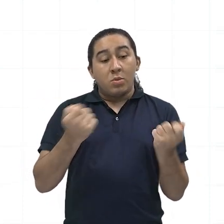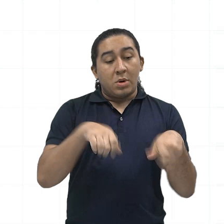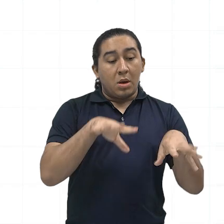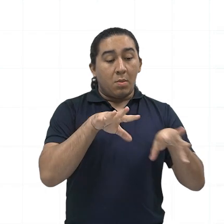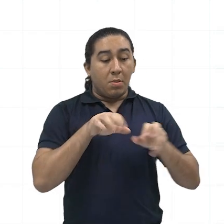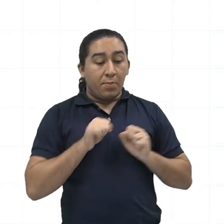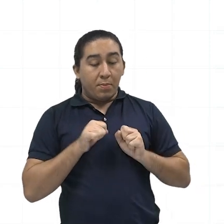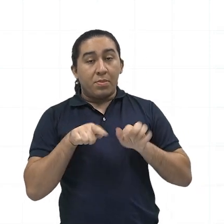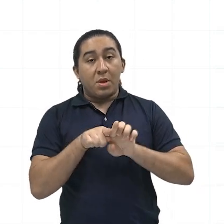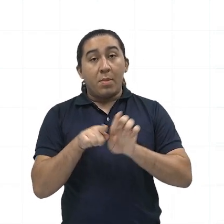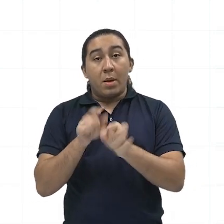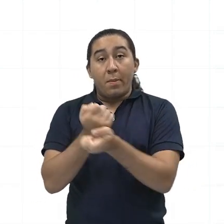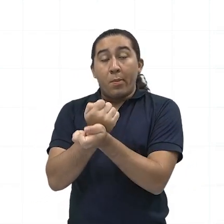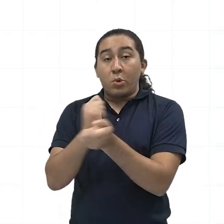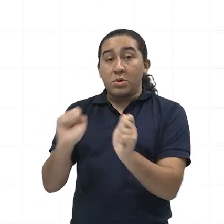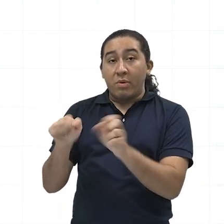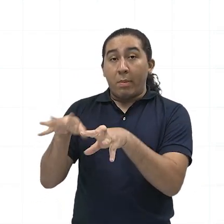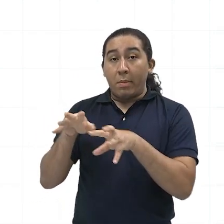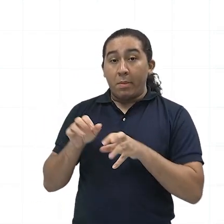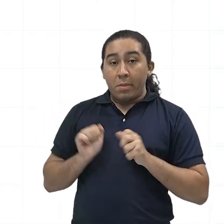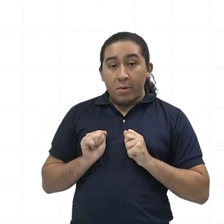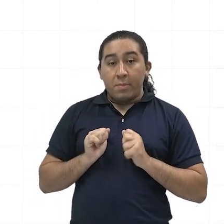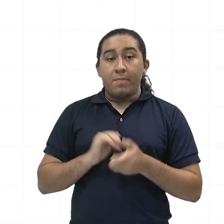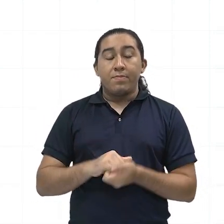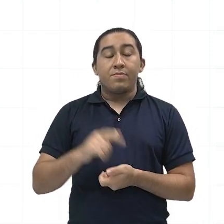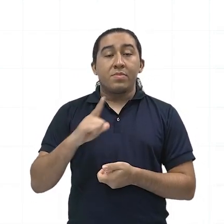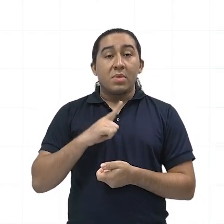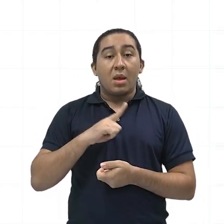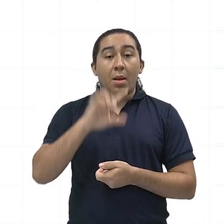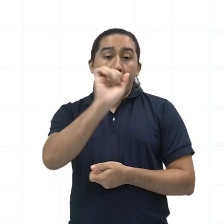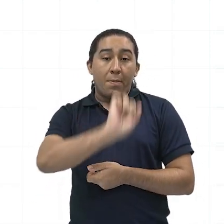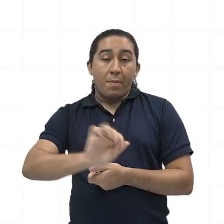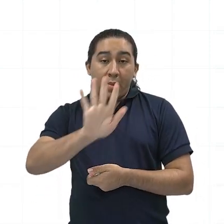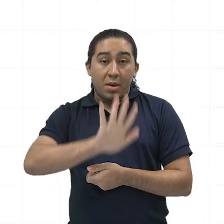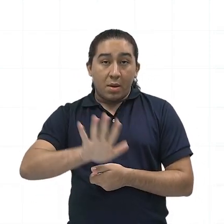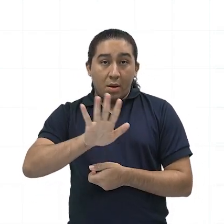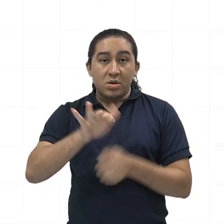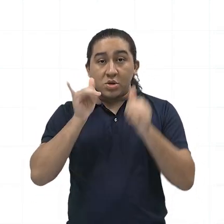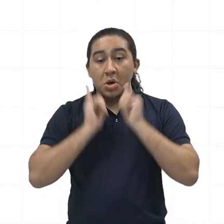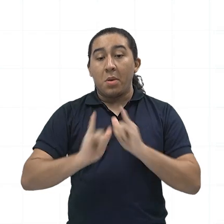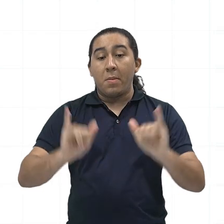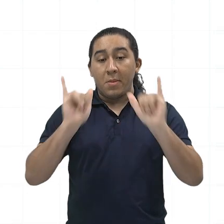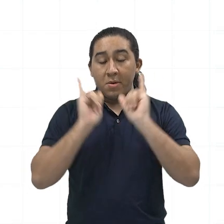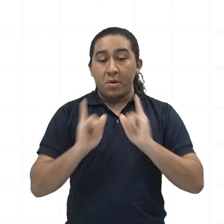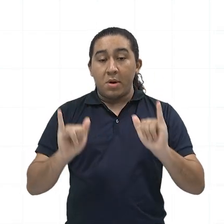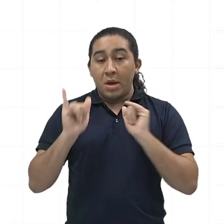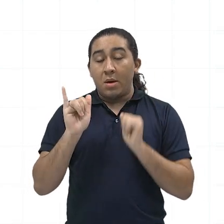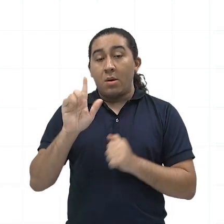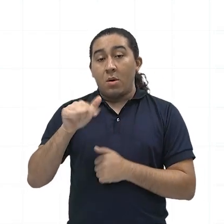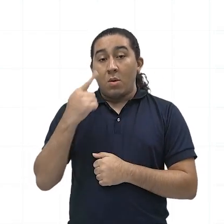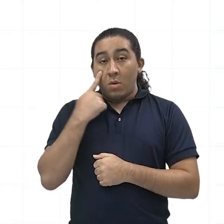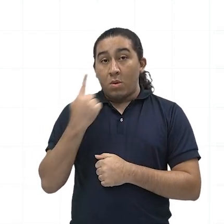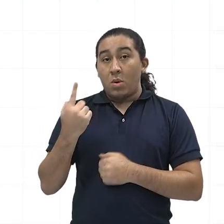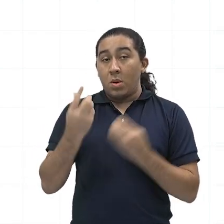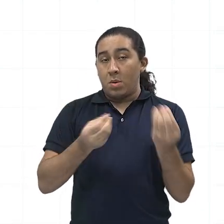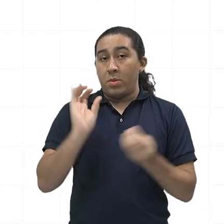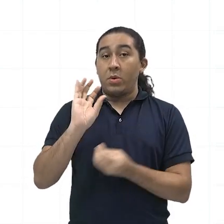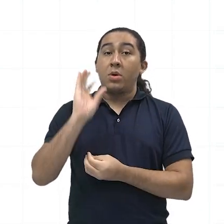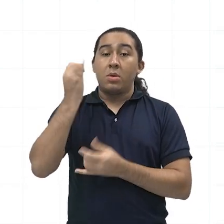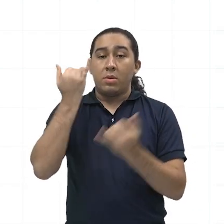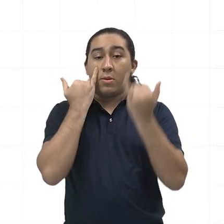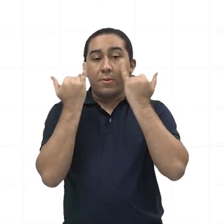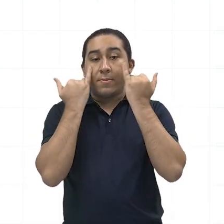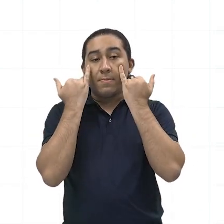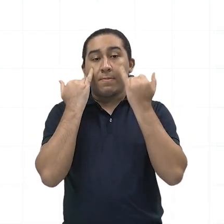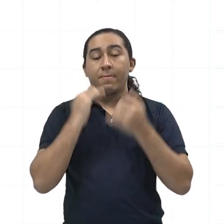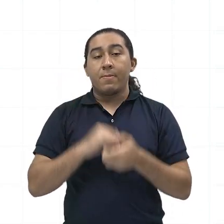nós aproveitamos uma imagem de campanha aí para mostrar para vocês como ocorre a disseminação dessas